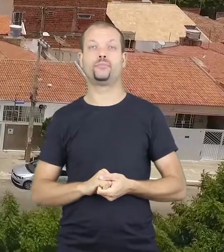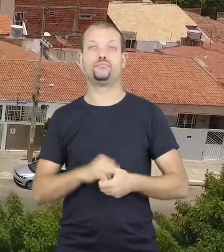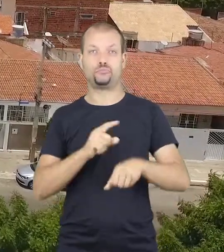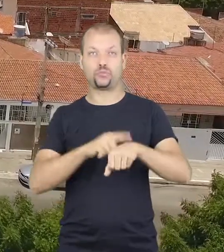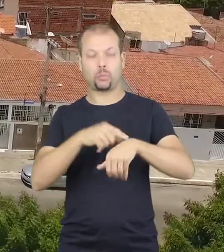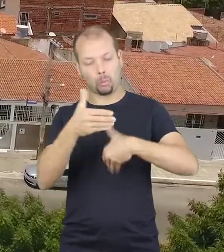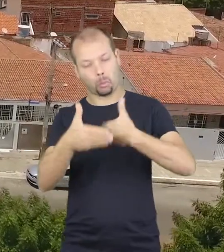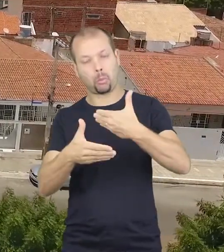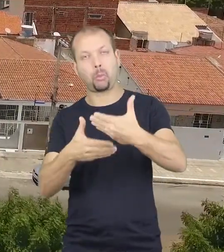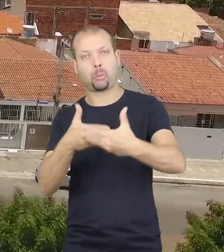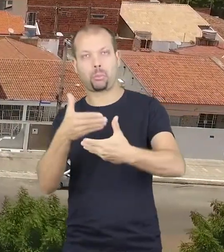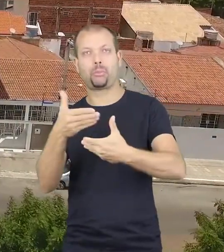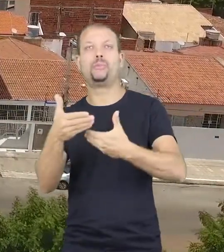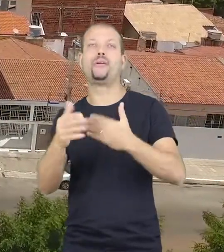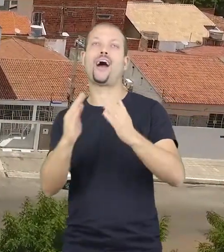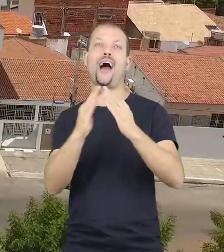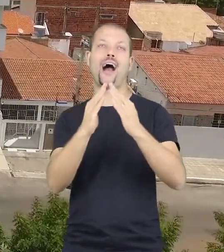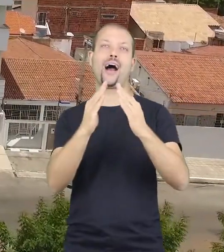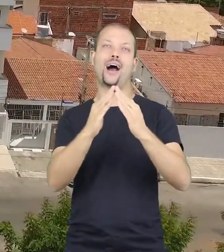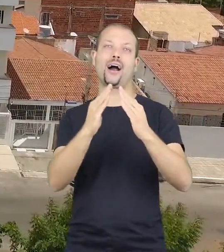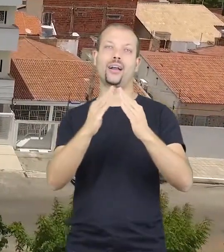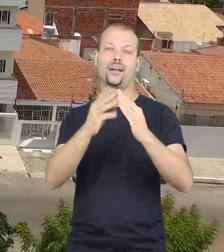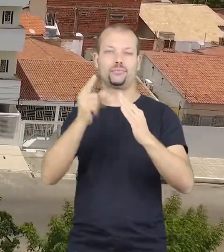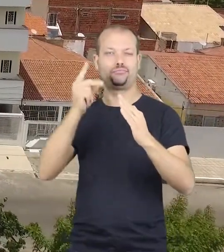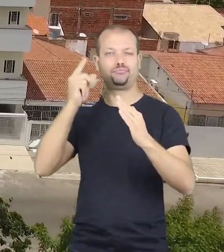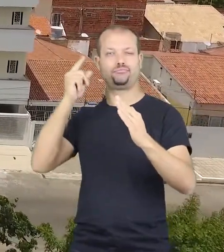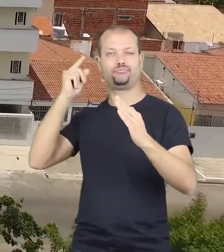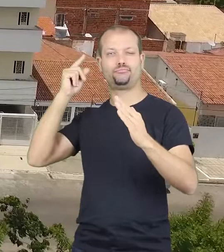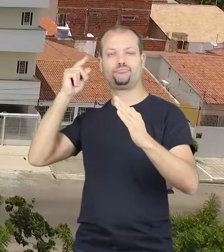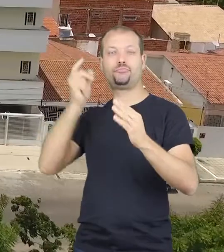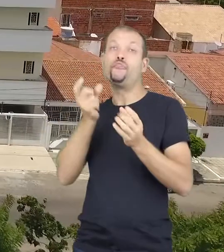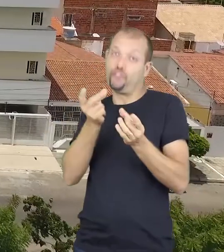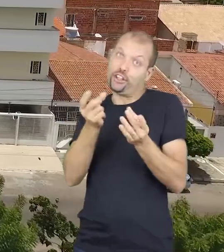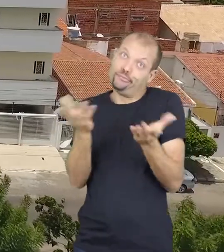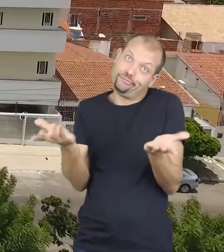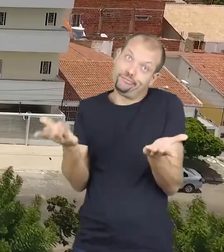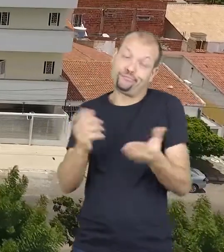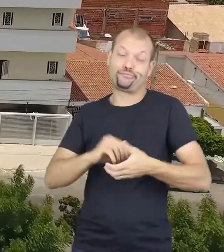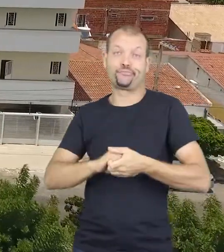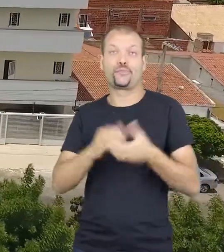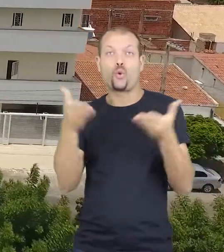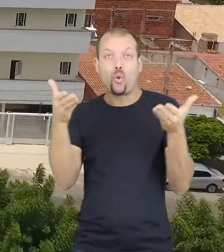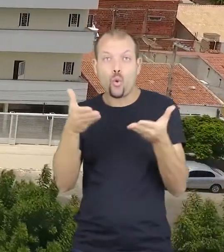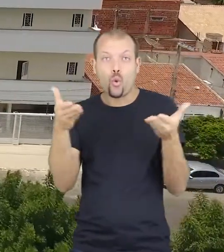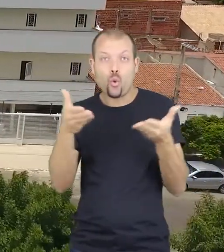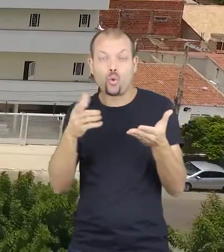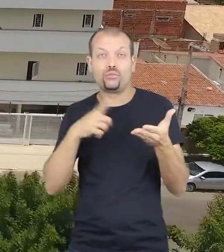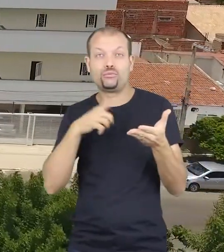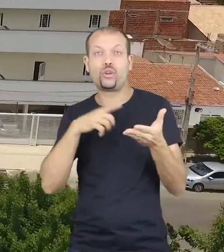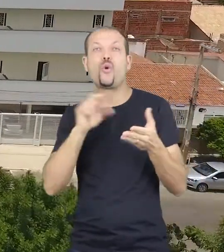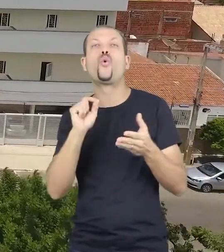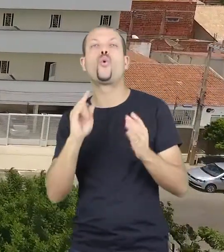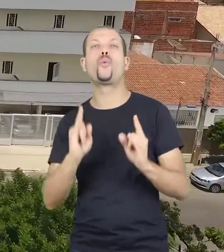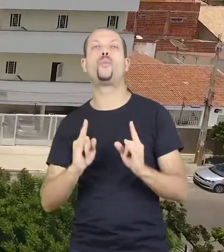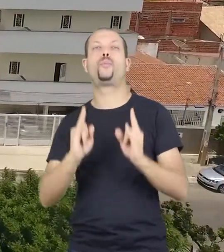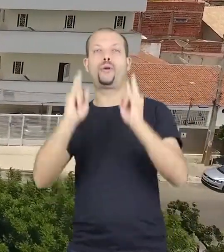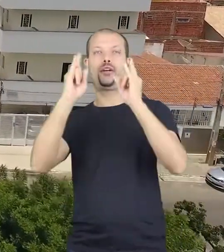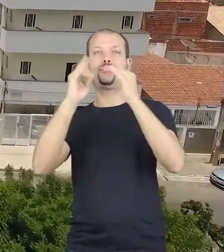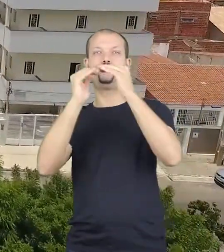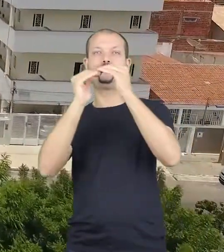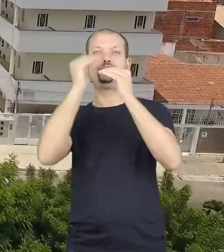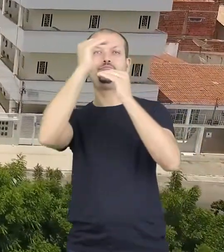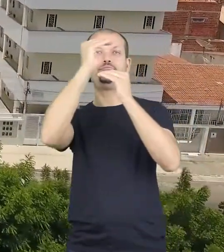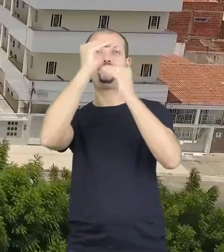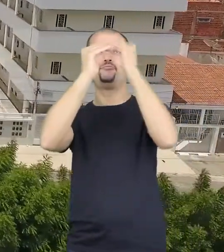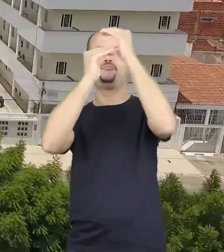O tempo passou e a casa onde vivia Marcolina foi vendida. Hoje existe ali um bonito prédio